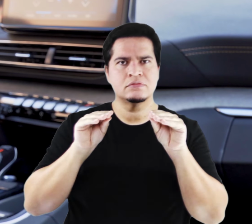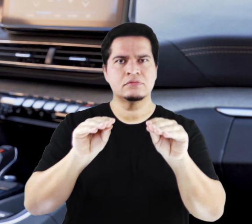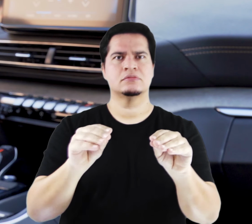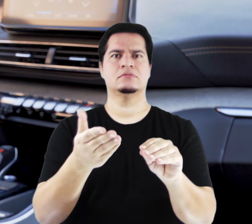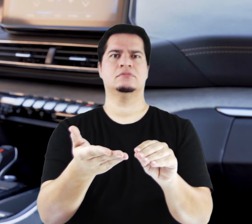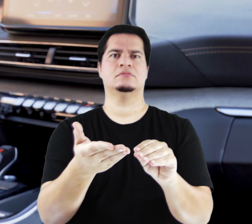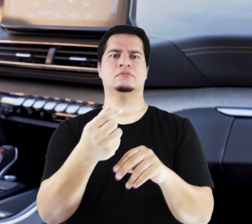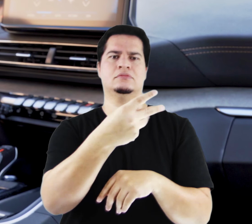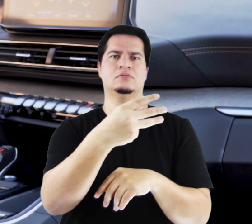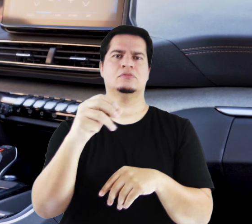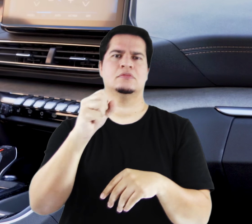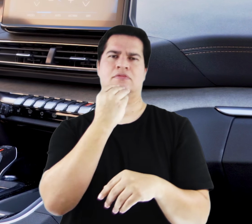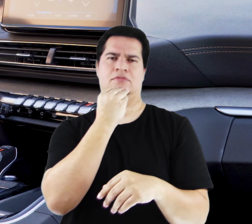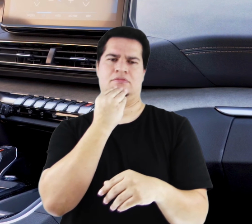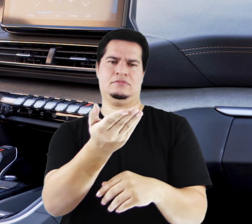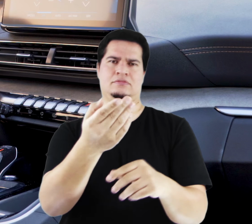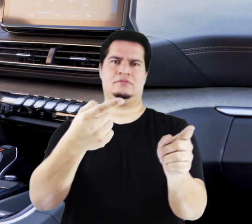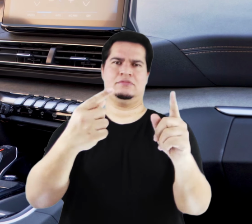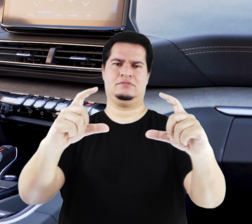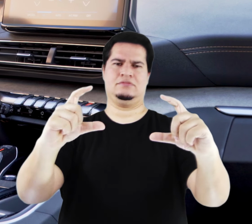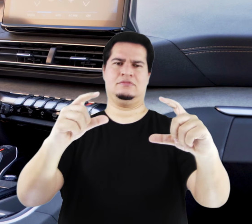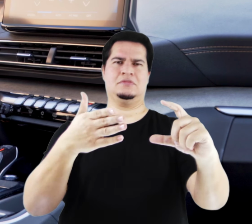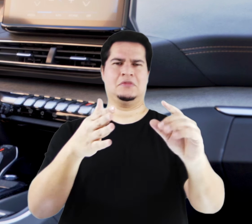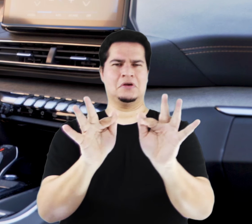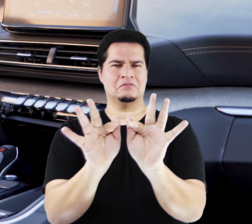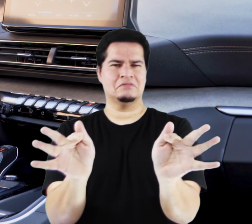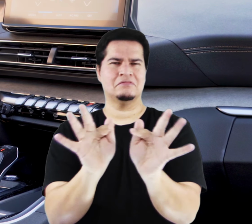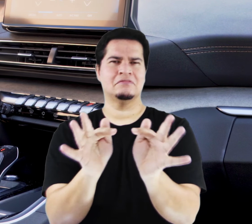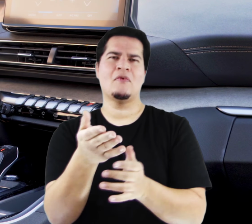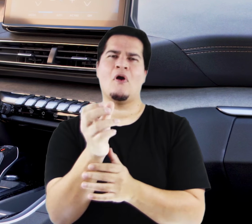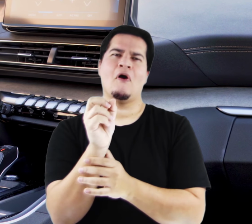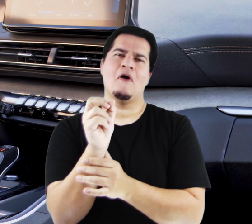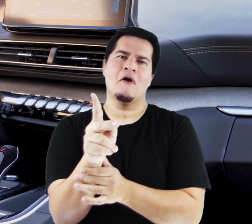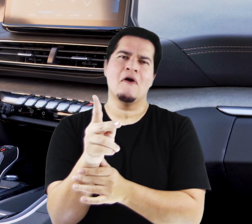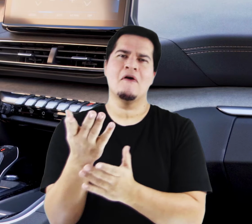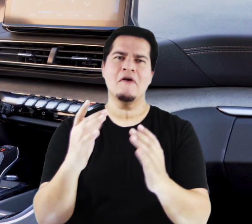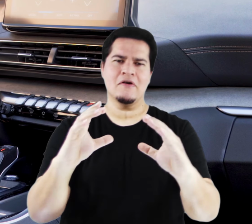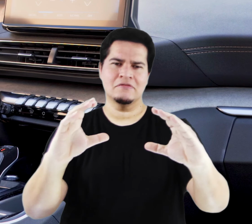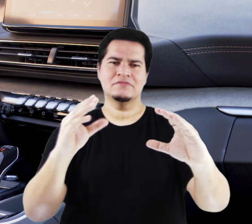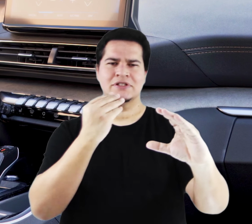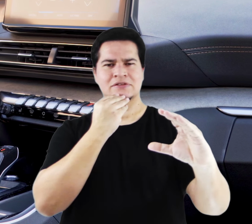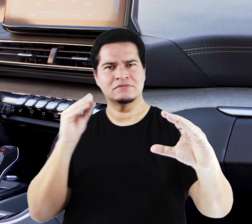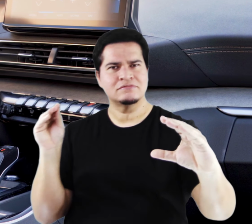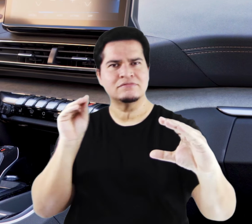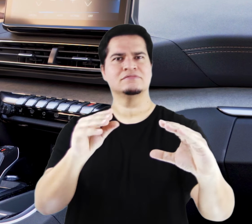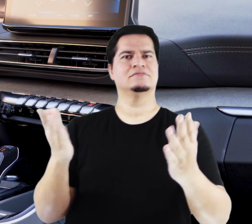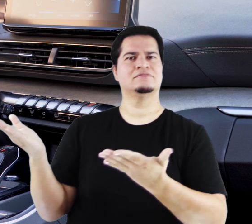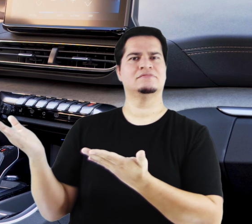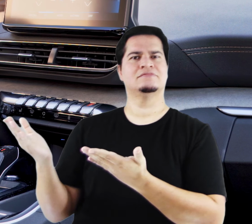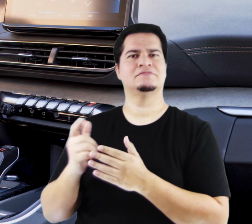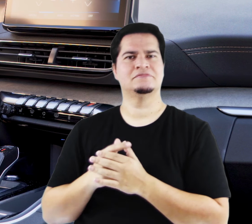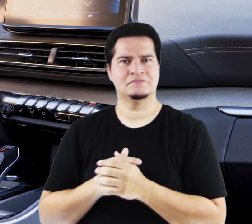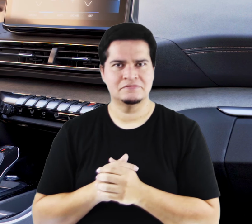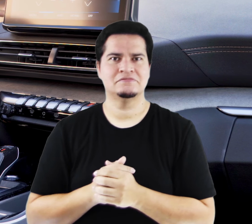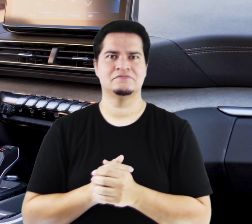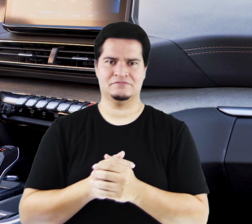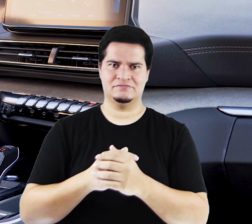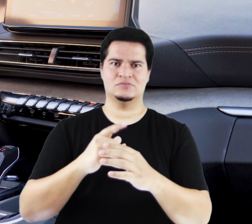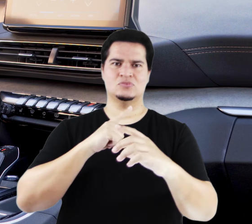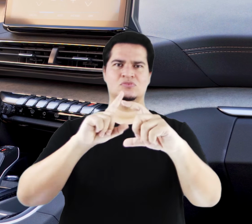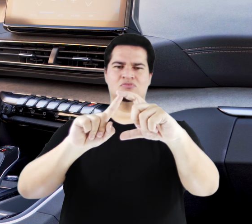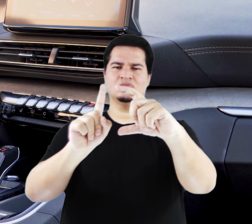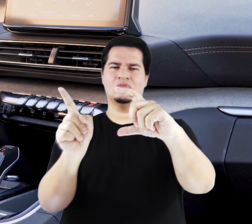3008 isso. Então, aqui me parece um pouco modesto, um pouco simples esse cluster. não é suficiente você simplesmente fazer o contagirinhas girar